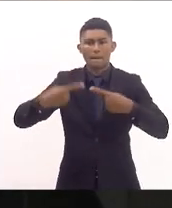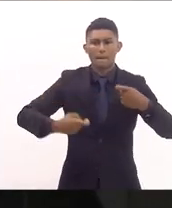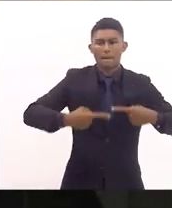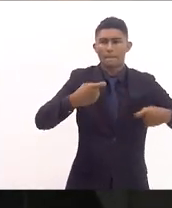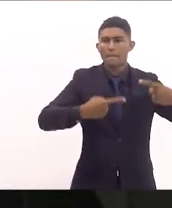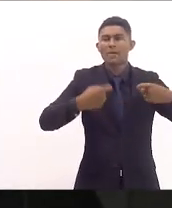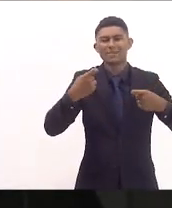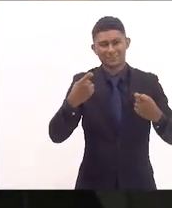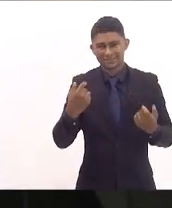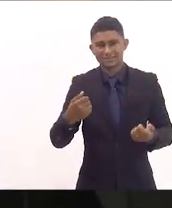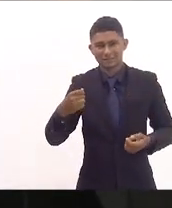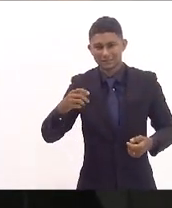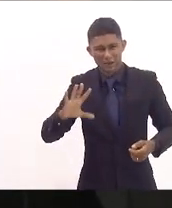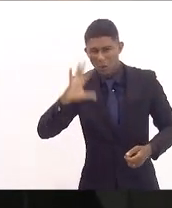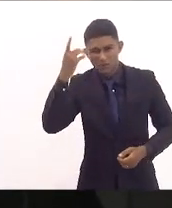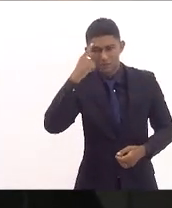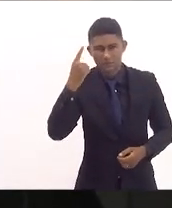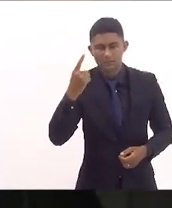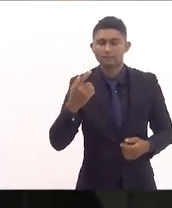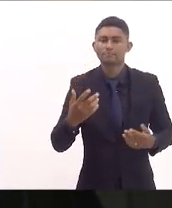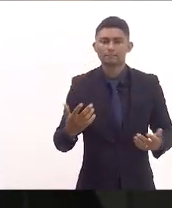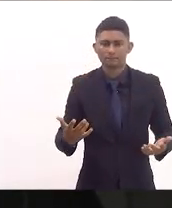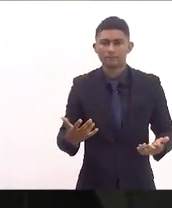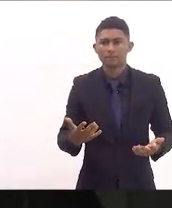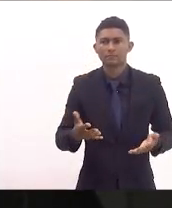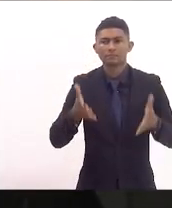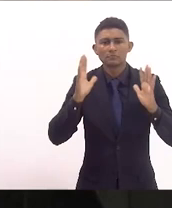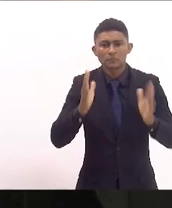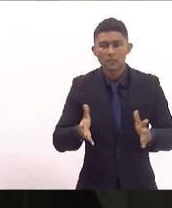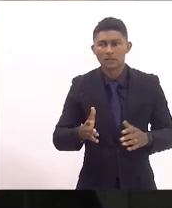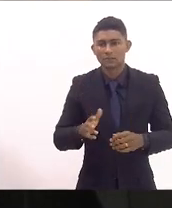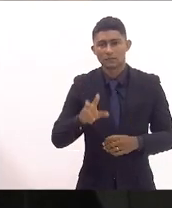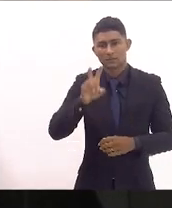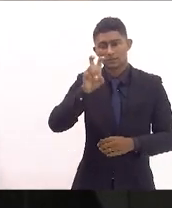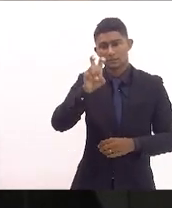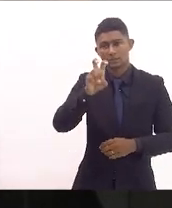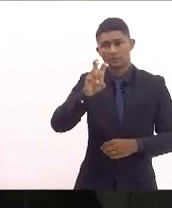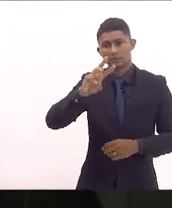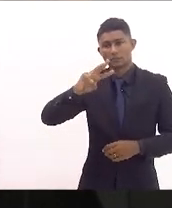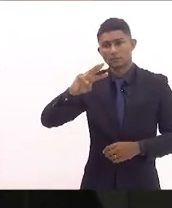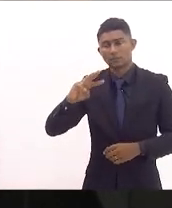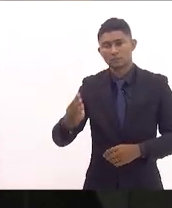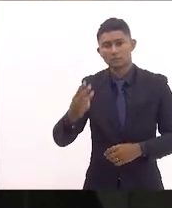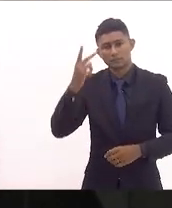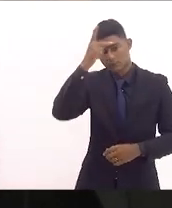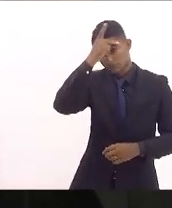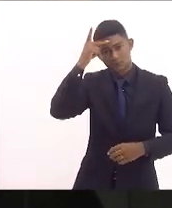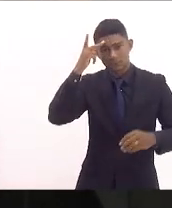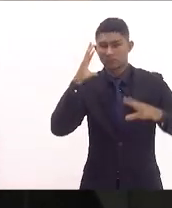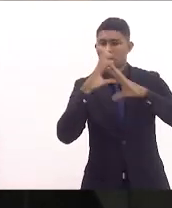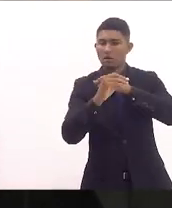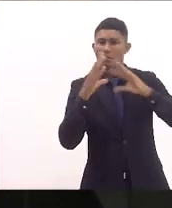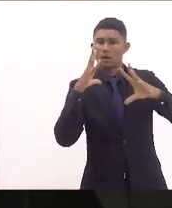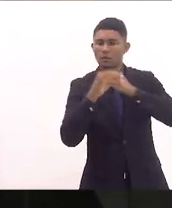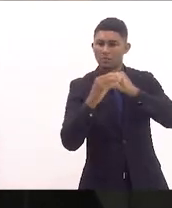sem precedente o mais de 5 mil milhões de exilados